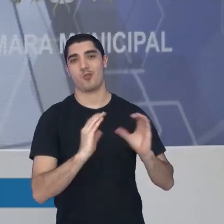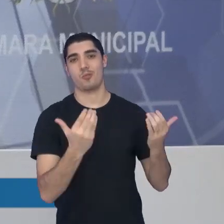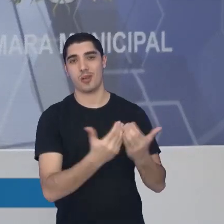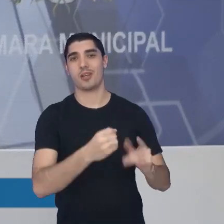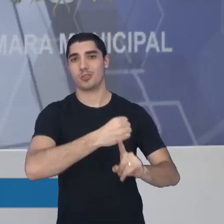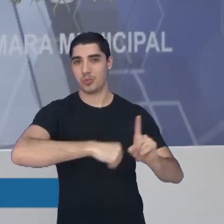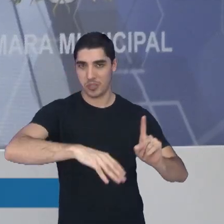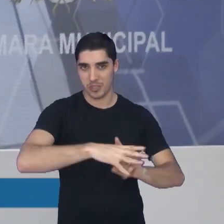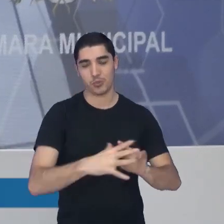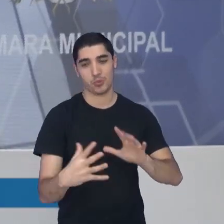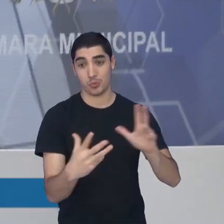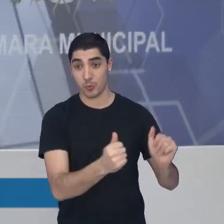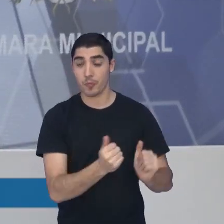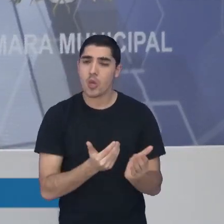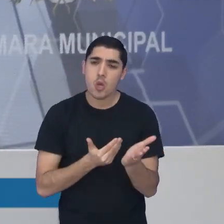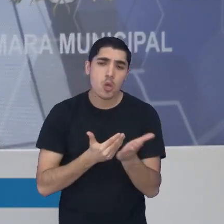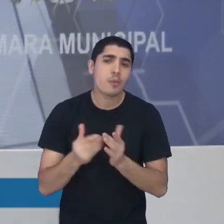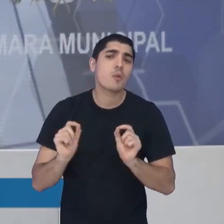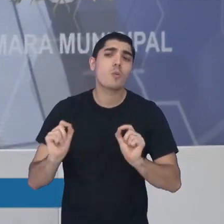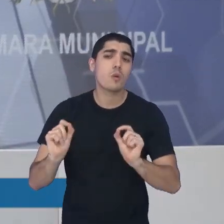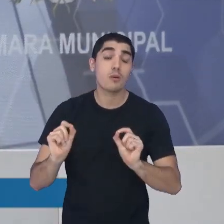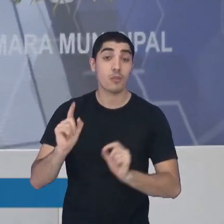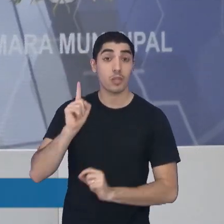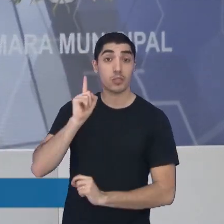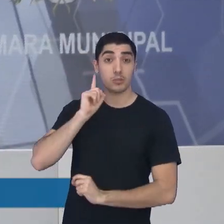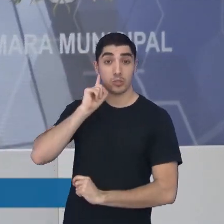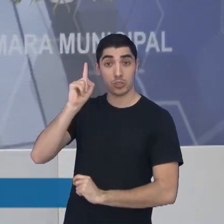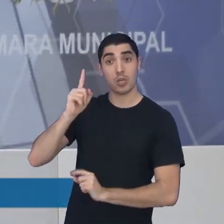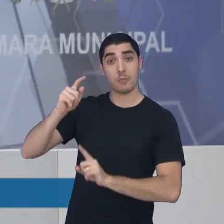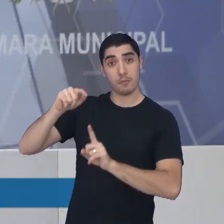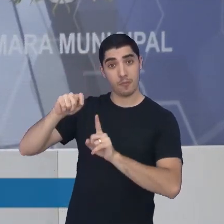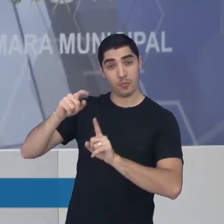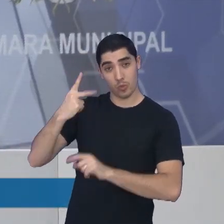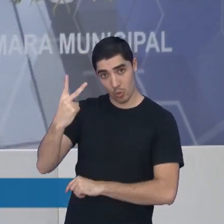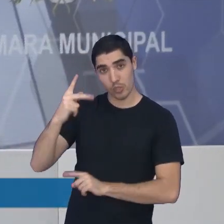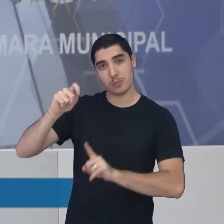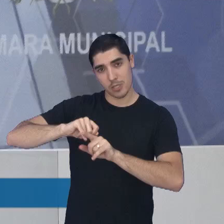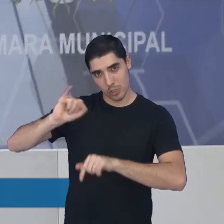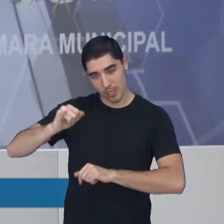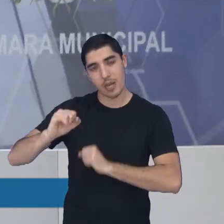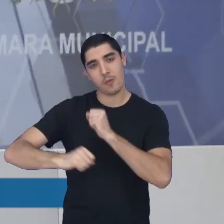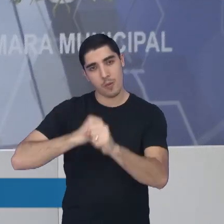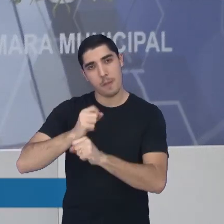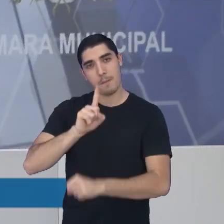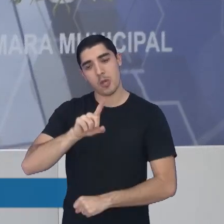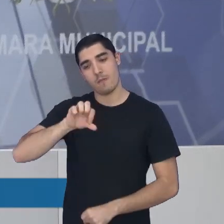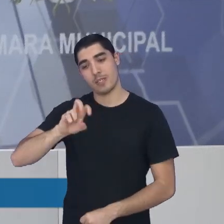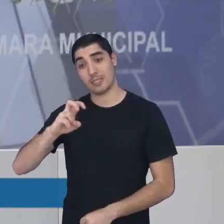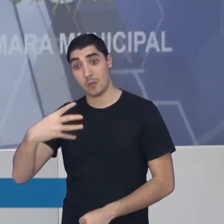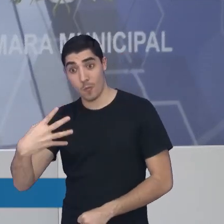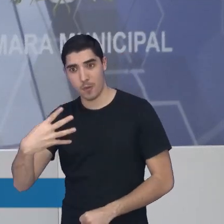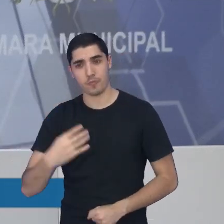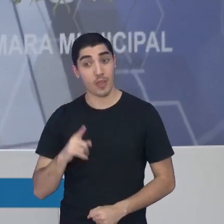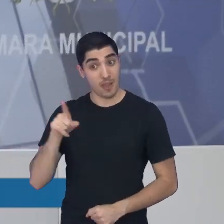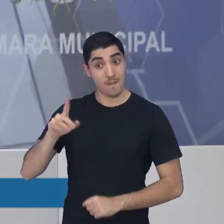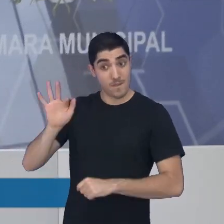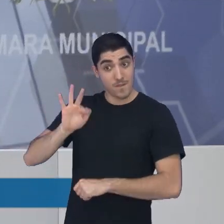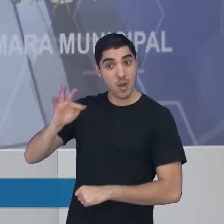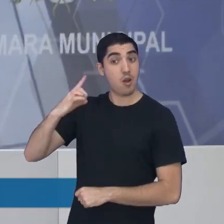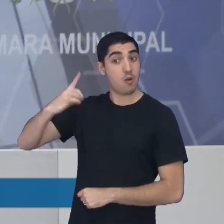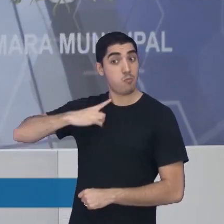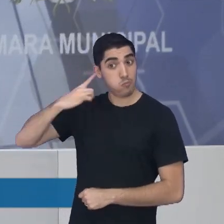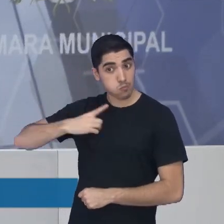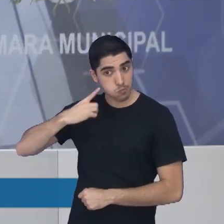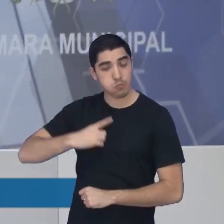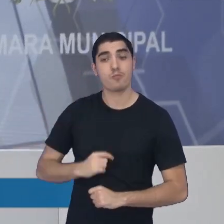E tudo isso começou em 2 de janeiro de 1954, com a Faculdade de Direito. Faculdade de Direito que formou tantos profissionais ilustres